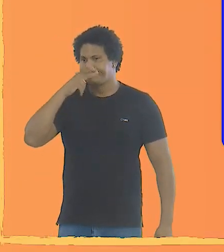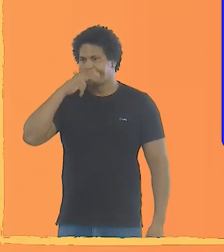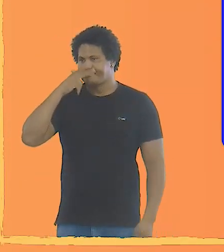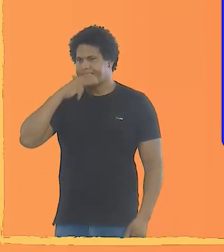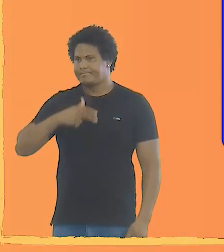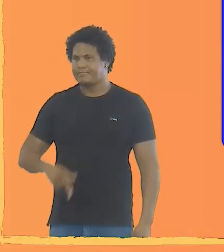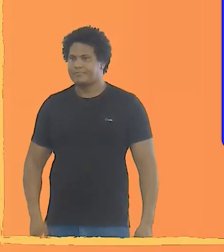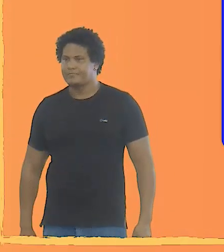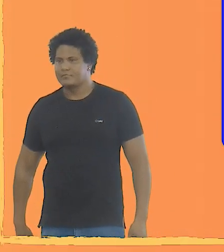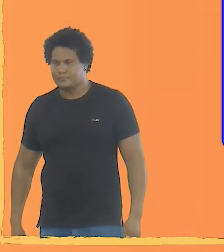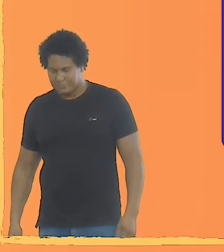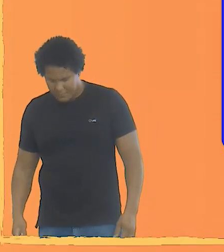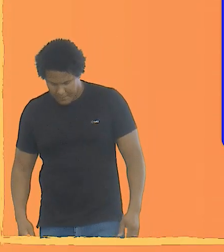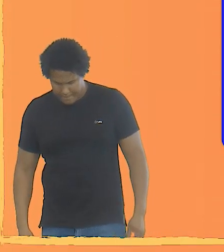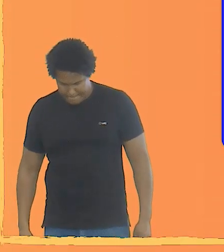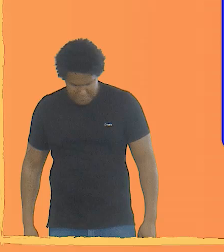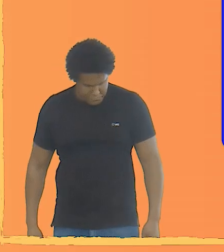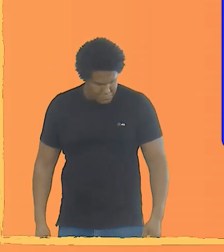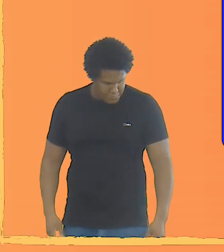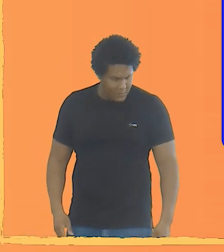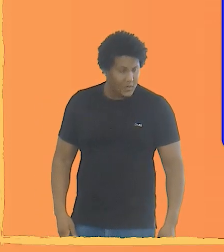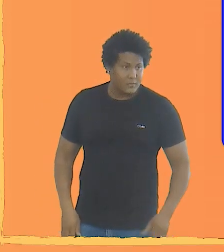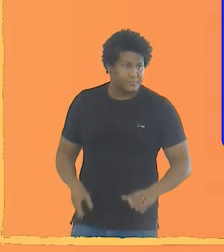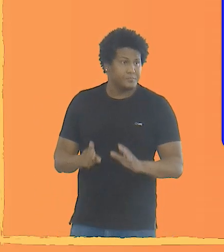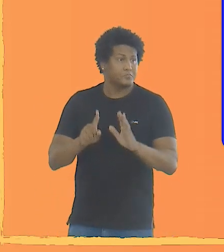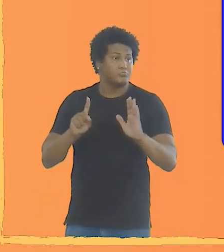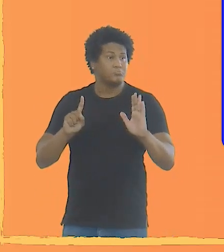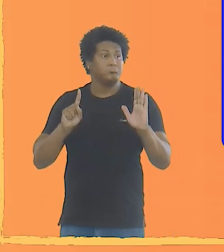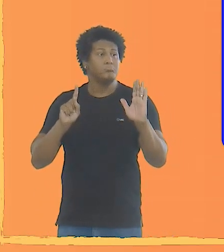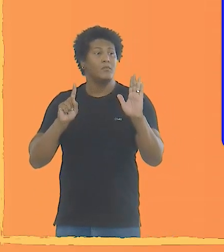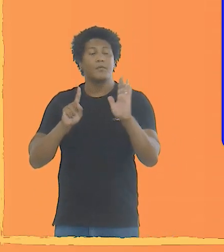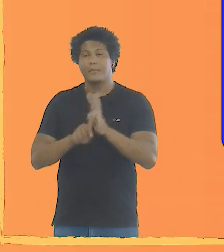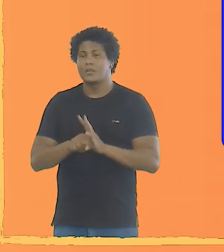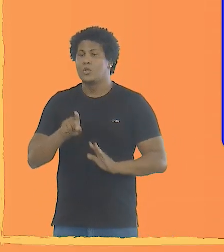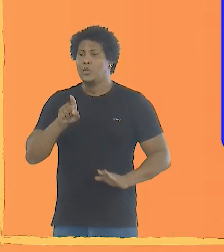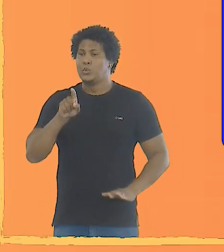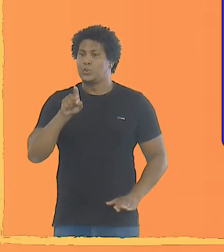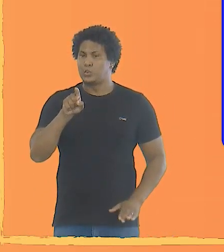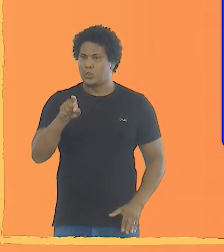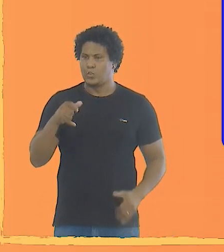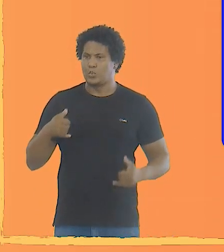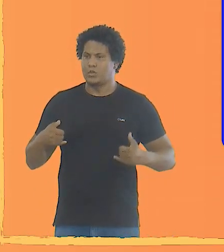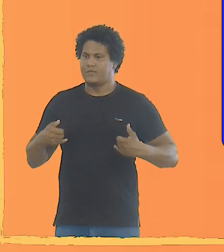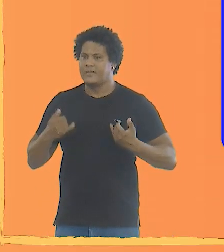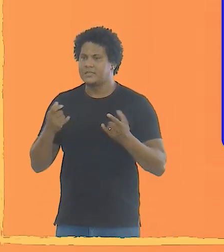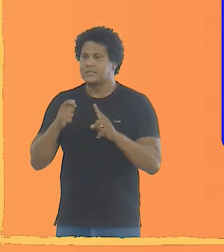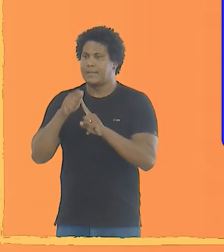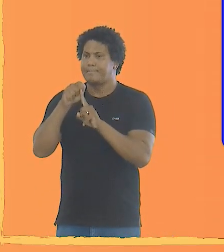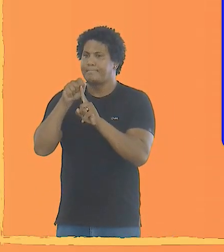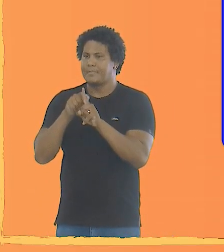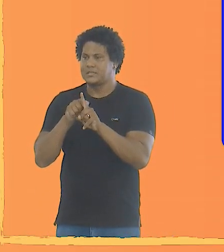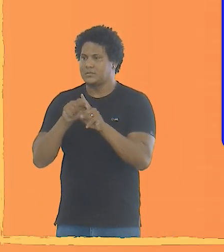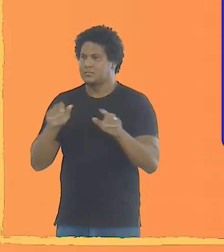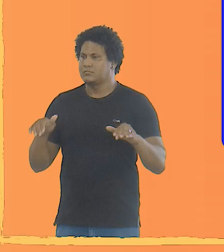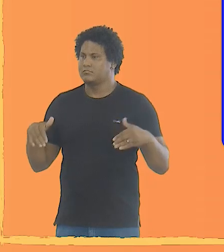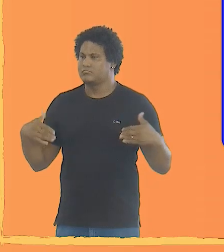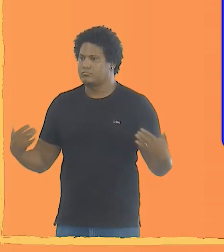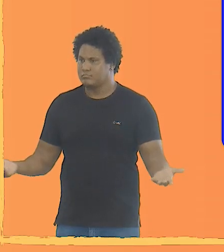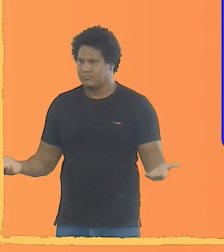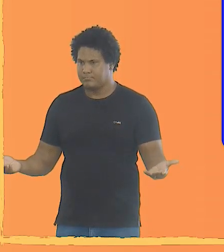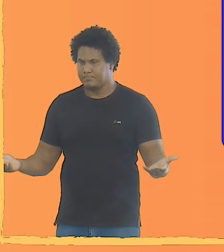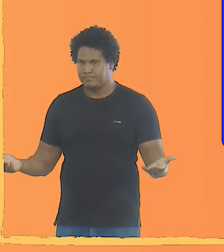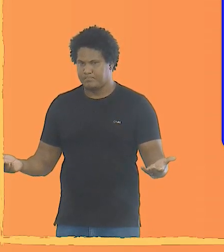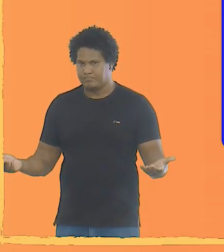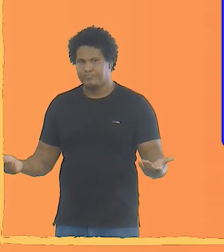seguinte, perguntar assim, ó, qual é o mês do teu aniversário? Quantas pessoas eu preciso, respondendo